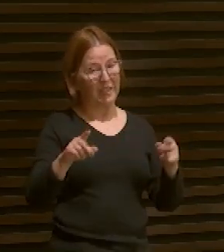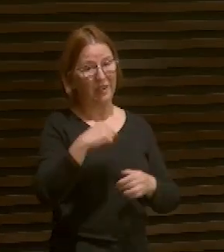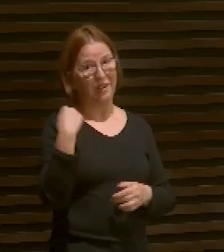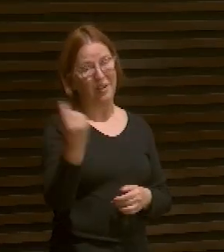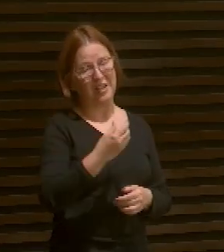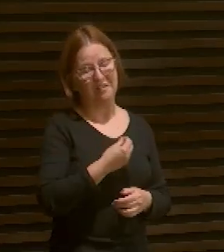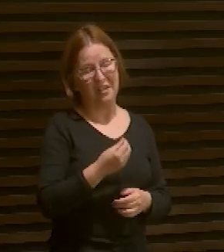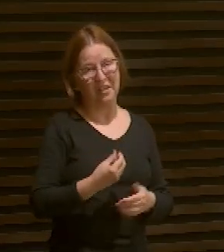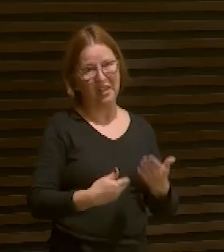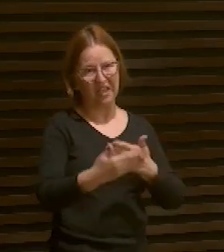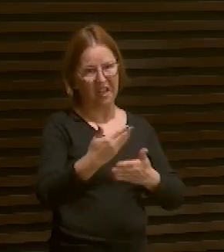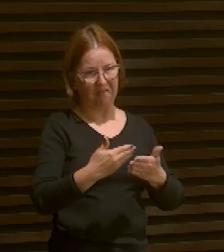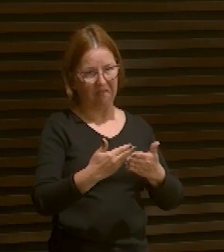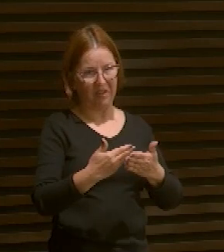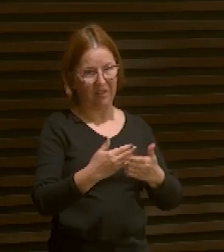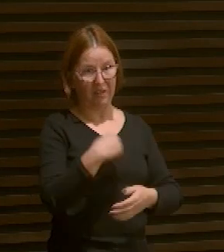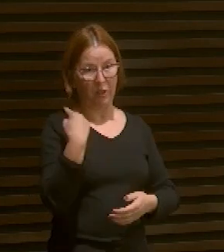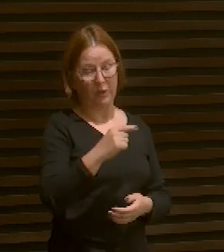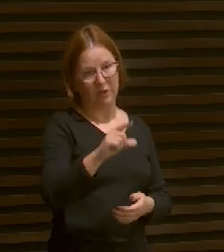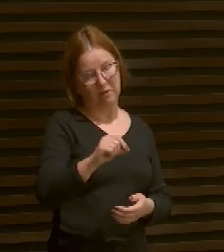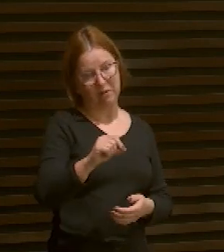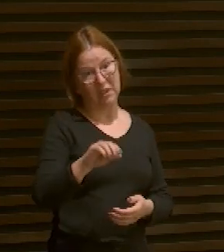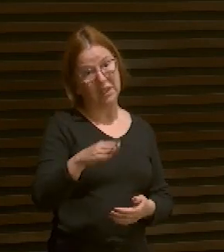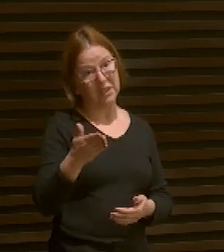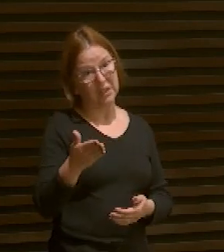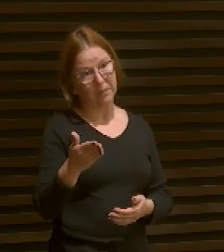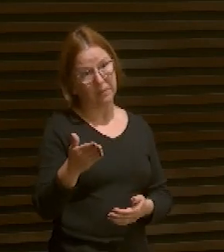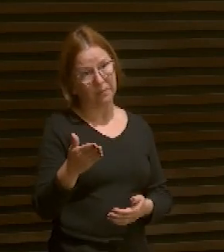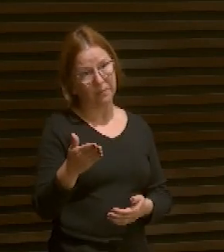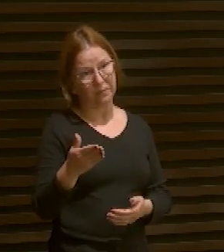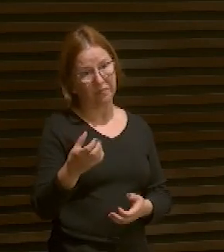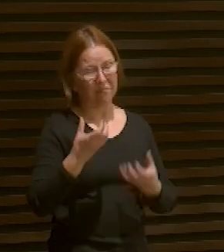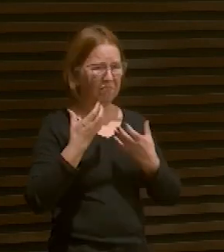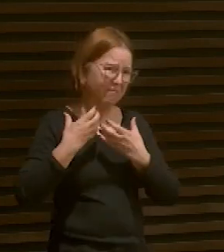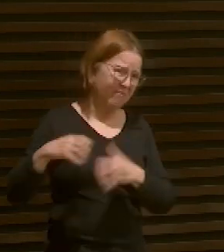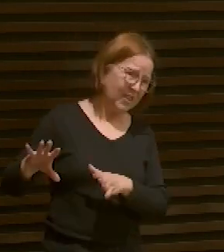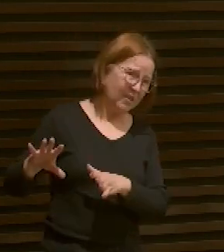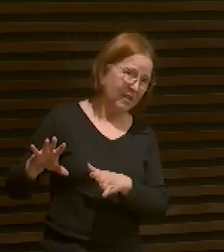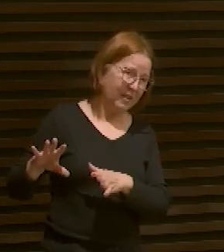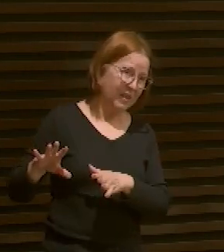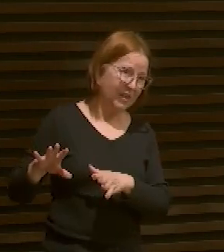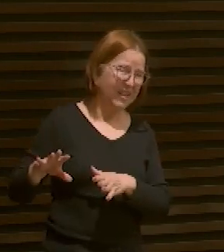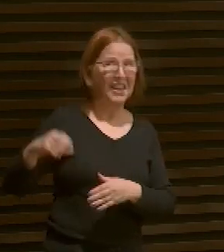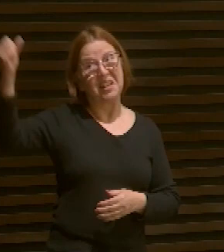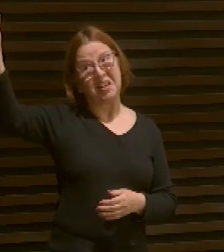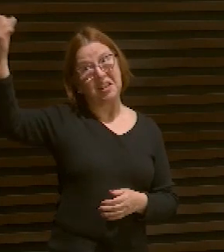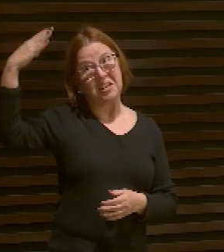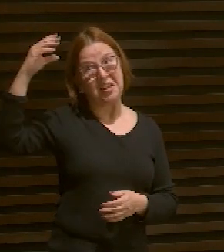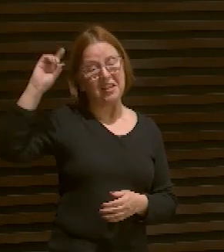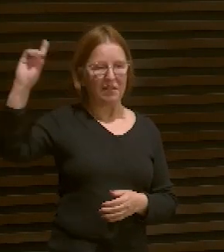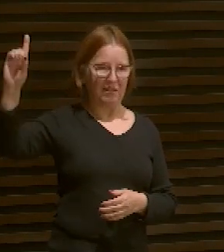vida através das nossas decisões, a gente acaba não querendo a graça de Deus,